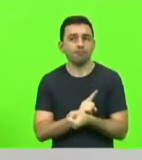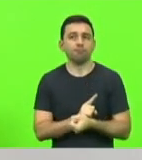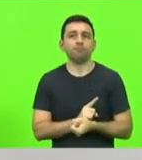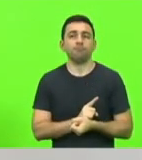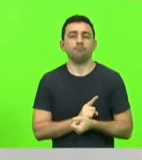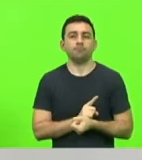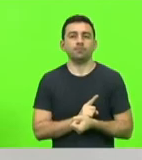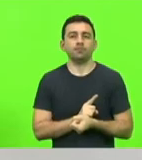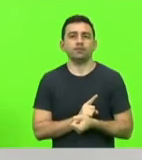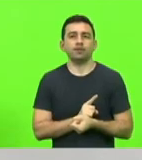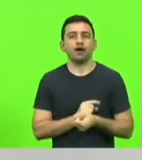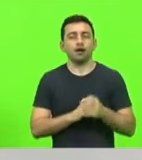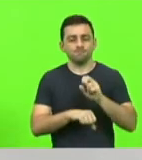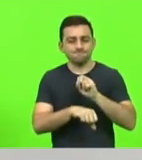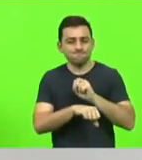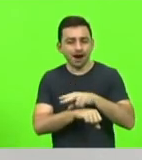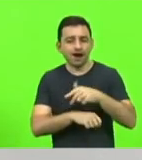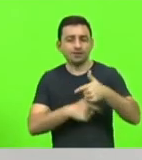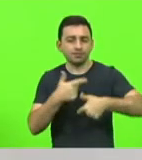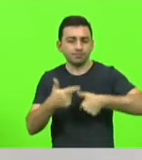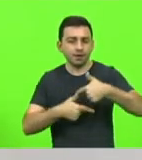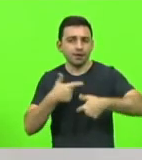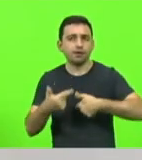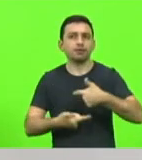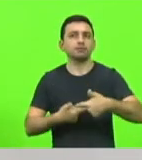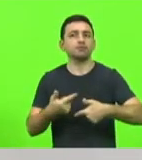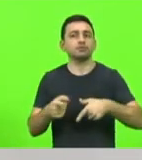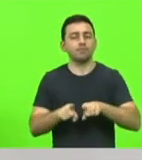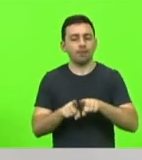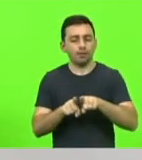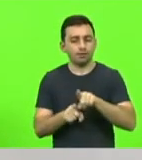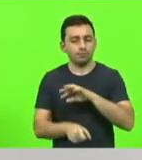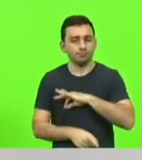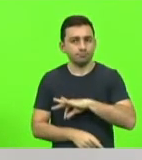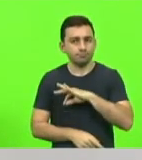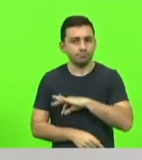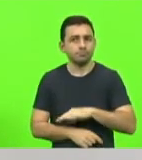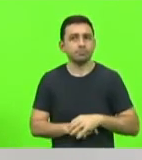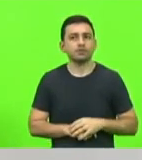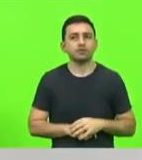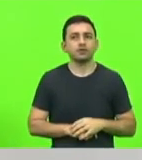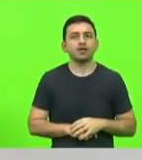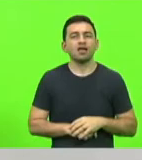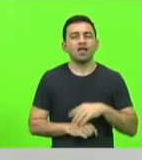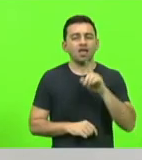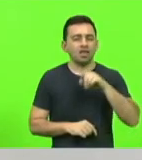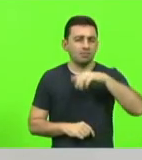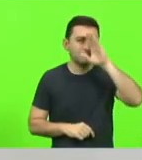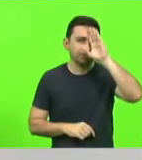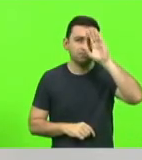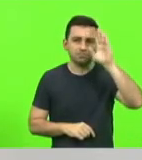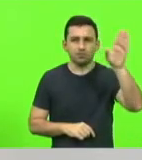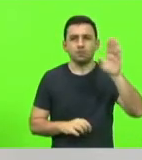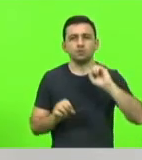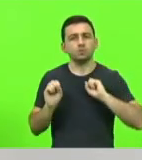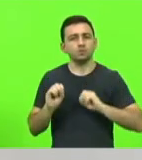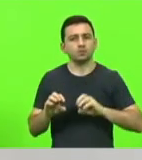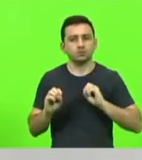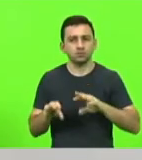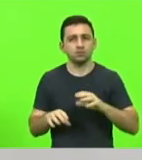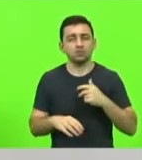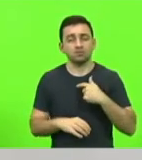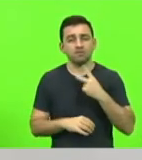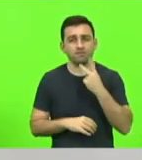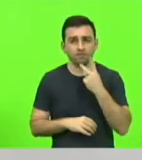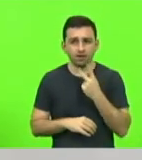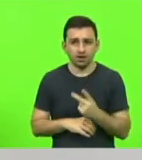como a geração de emprego e renda, mas, principalmente, a educação. A educação que eu falo